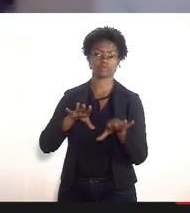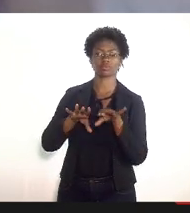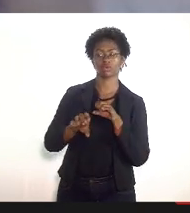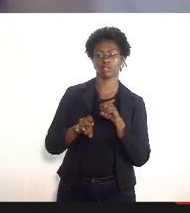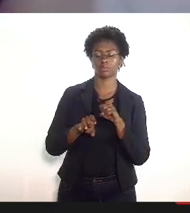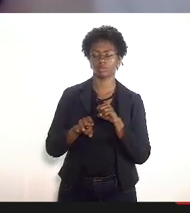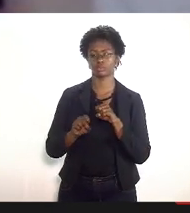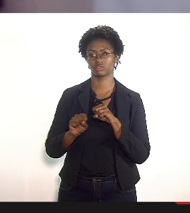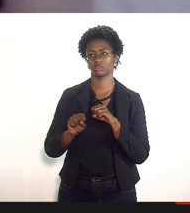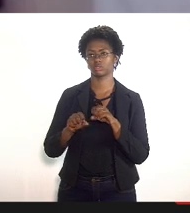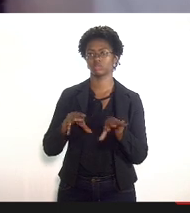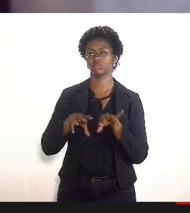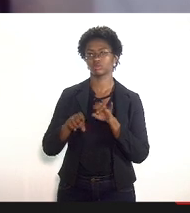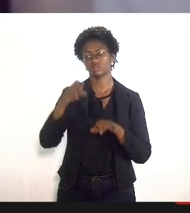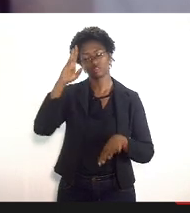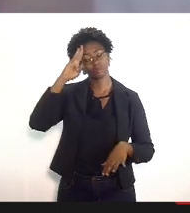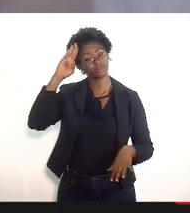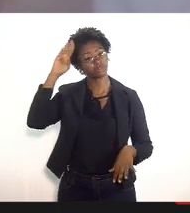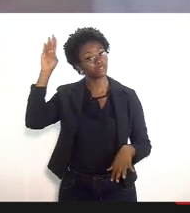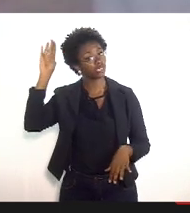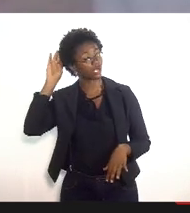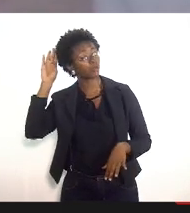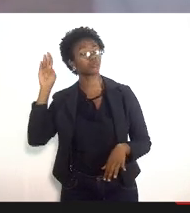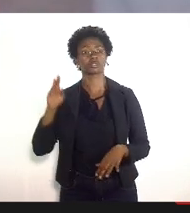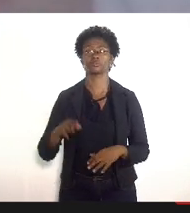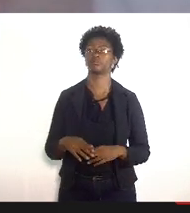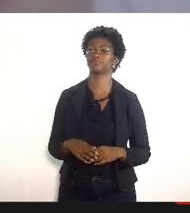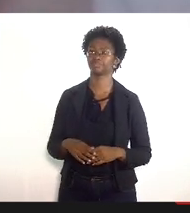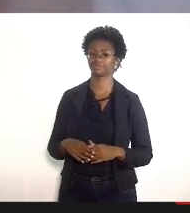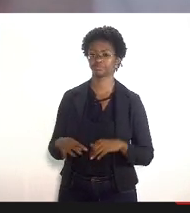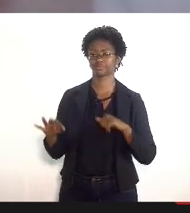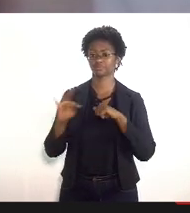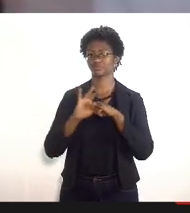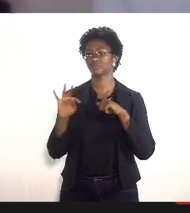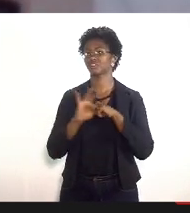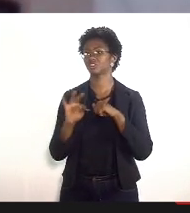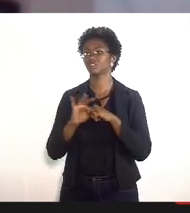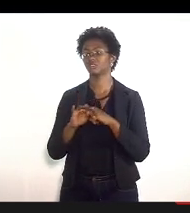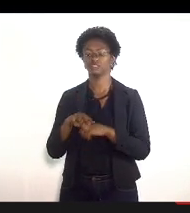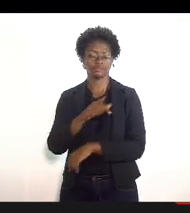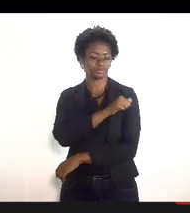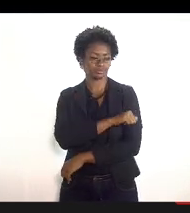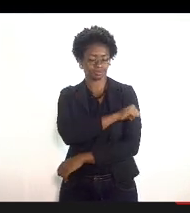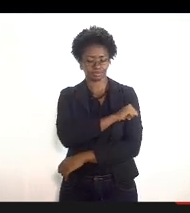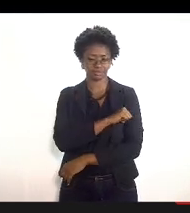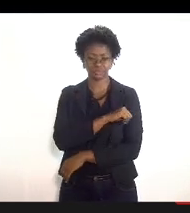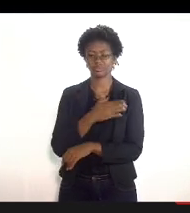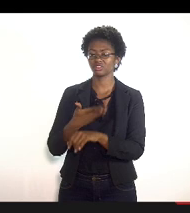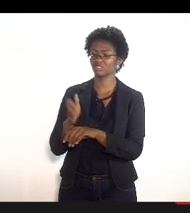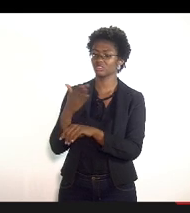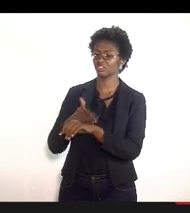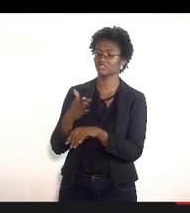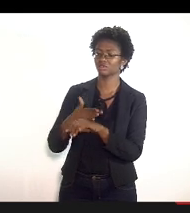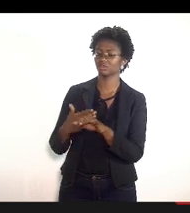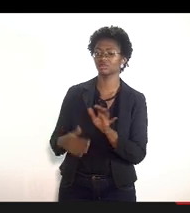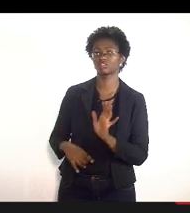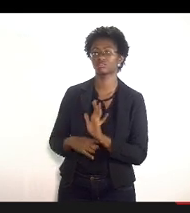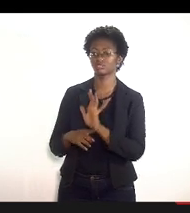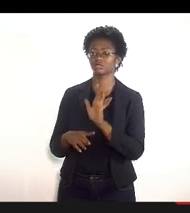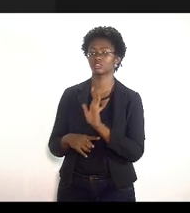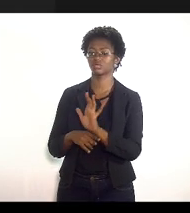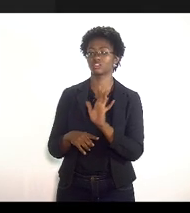residentes, acadêmicos, né? Técnicos de enfermagem no seu campo de estágio, auxiliares de raio-x,